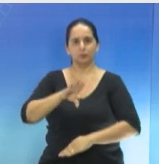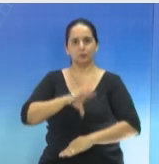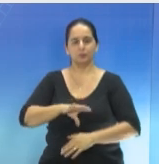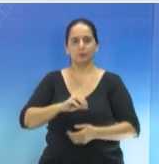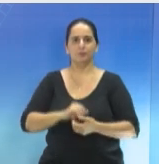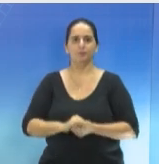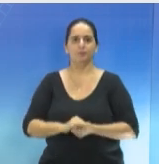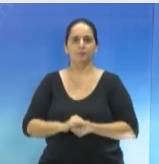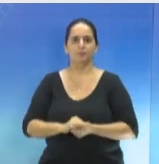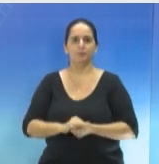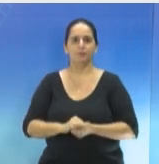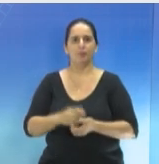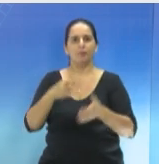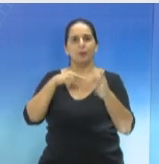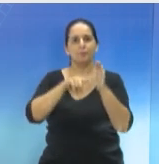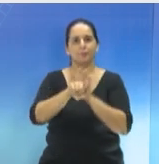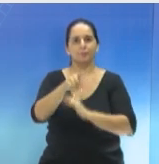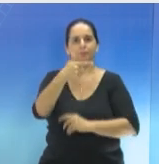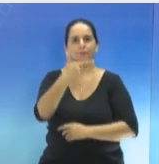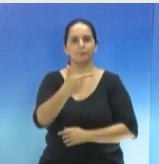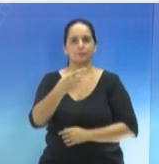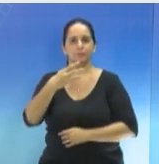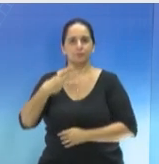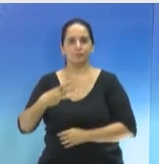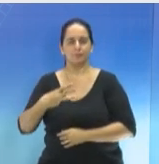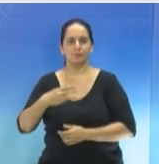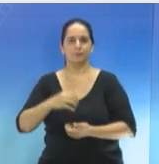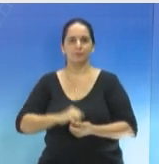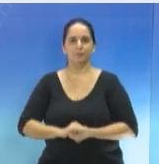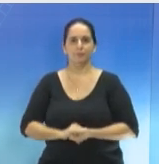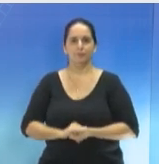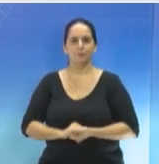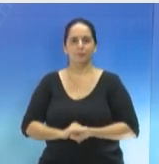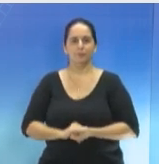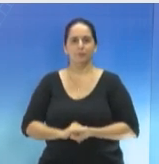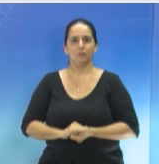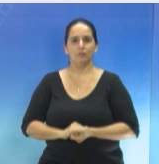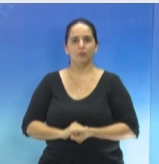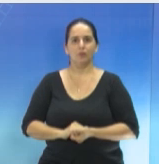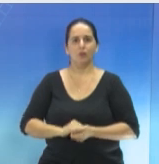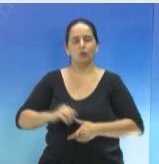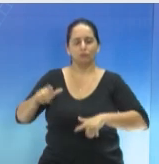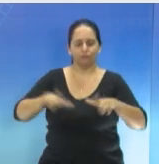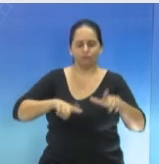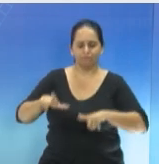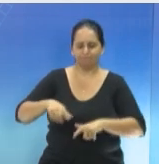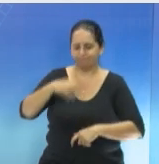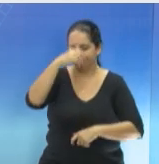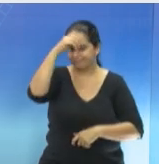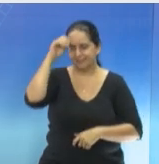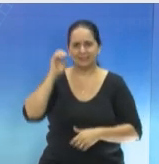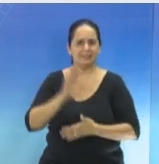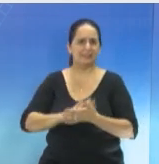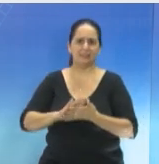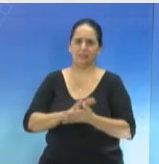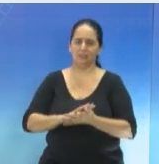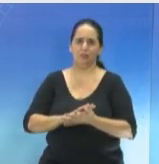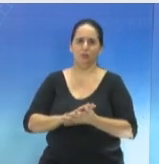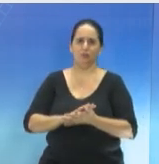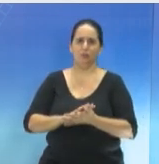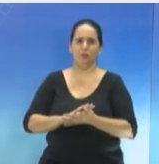Vamos, então, à questão 23. O trabalho não era penoso. Colar